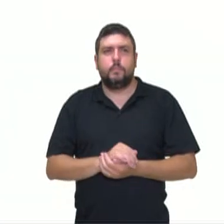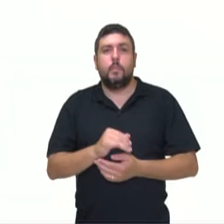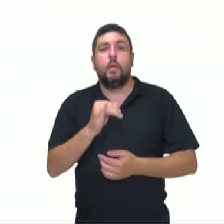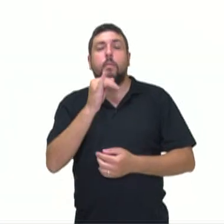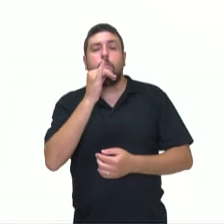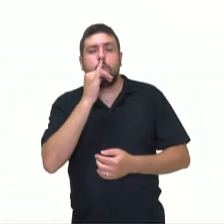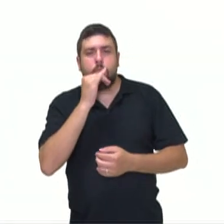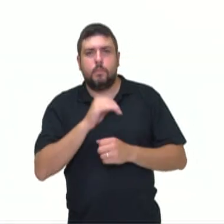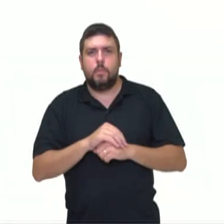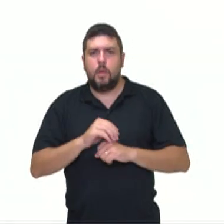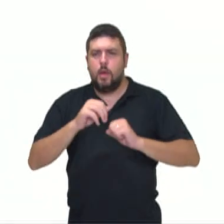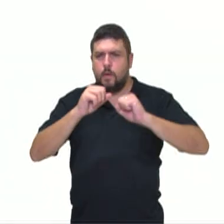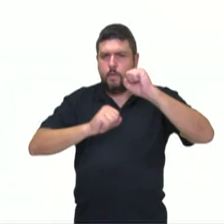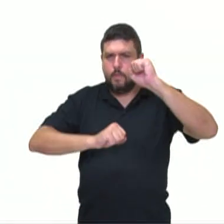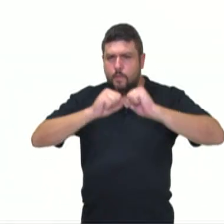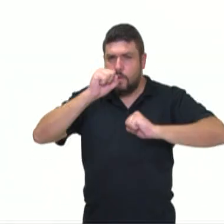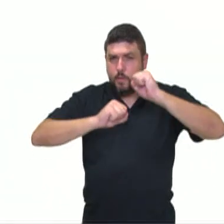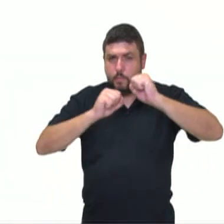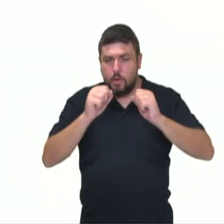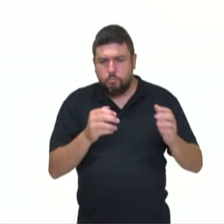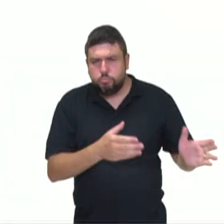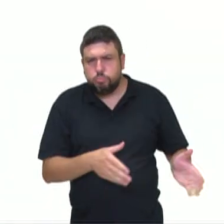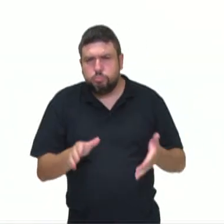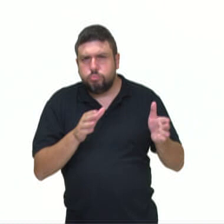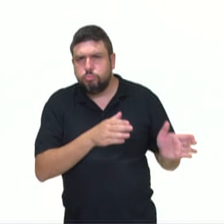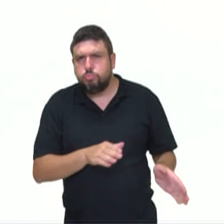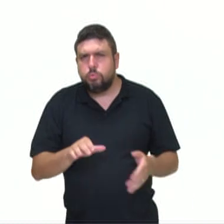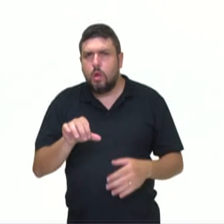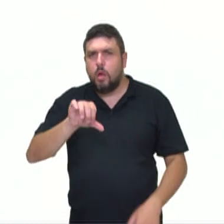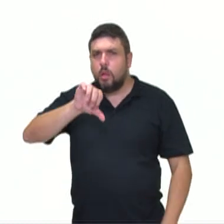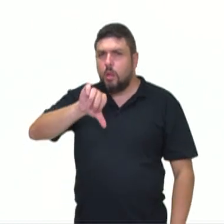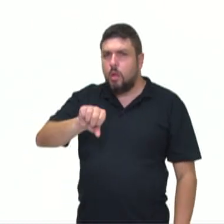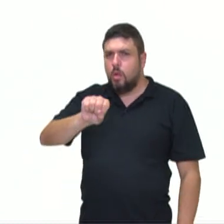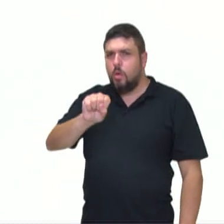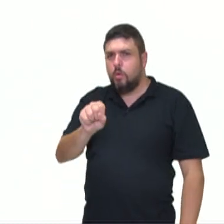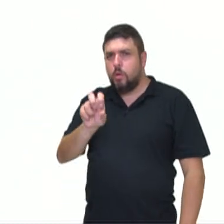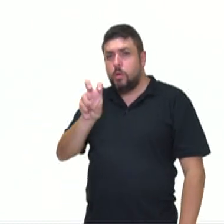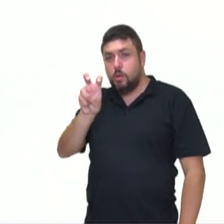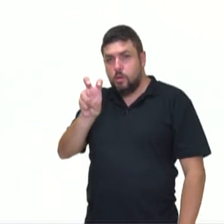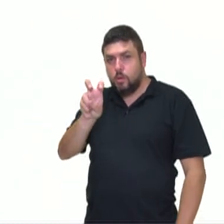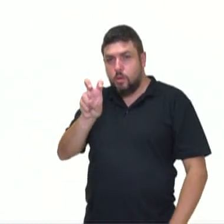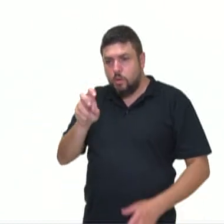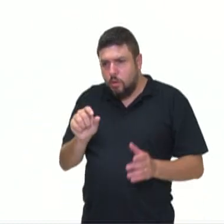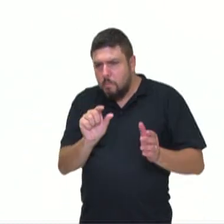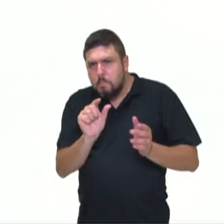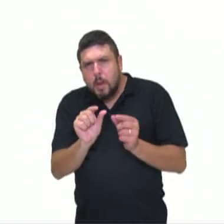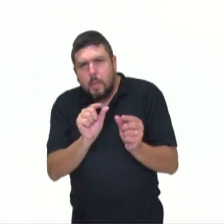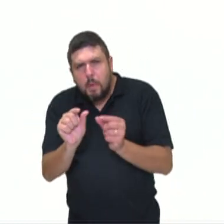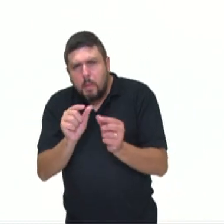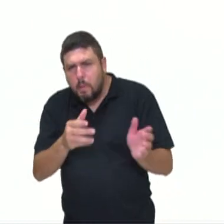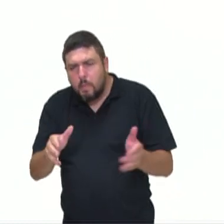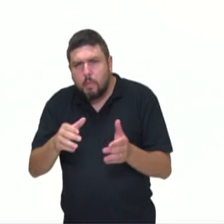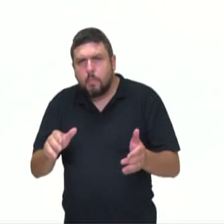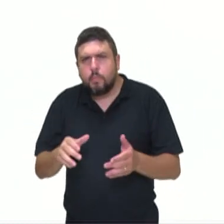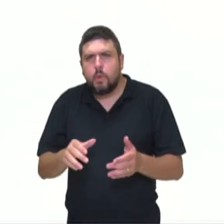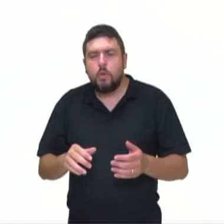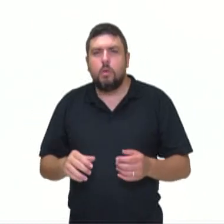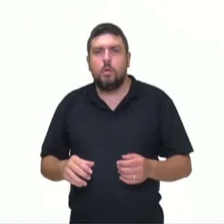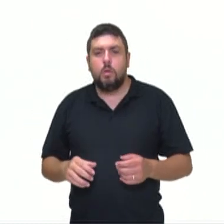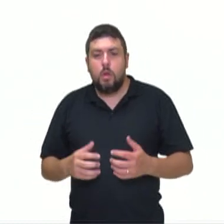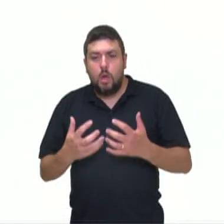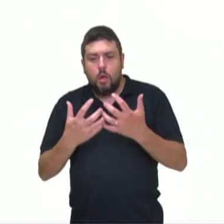fábrica produziu 985 peças e houve um problema em uma das máquinas. Quando teve esse